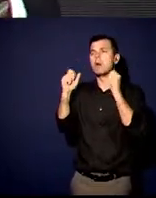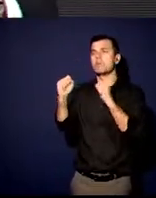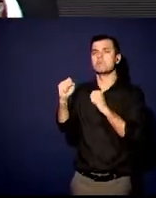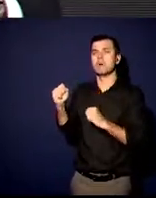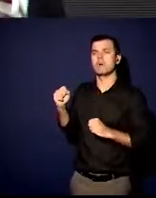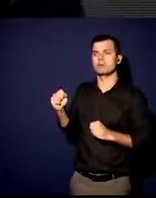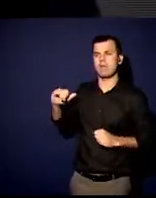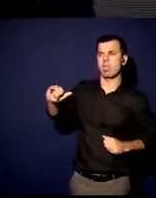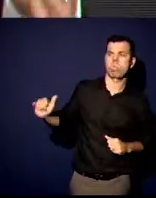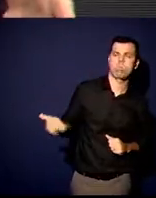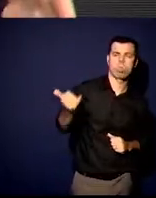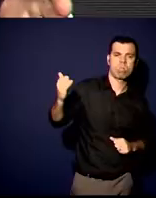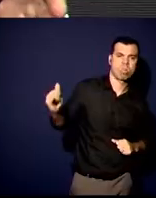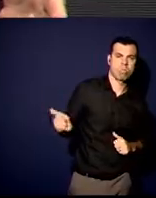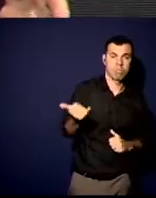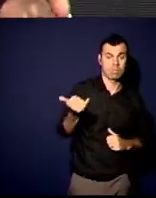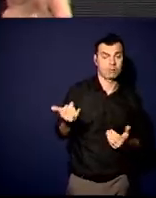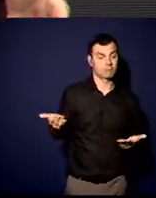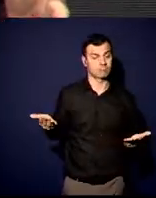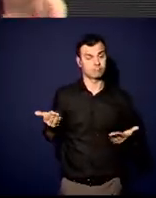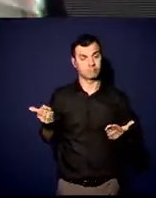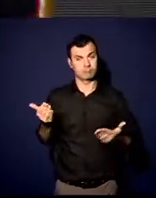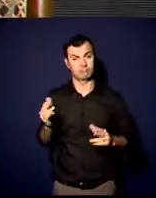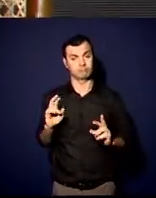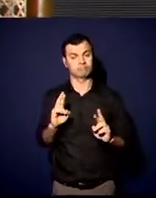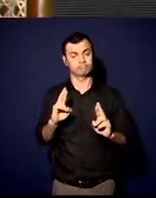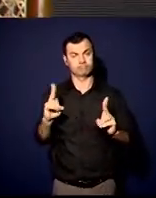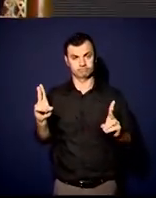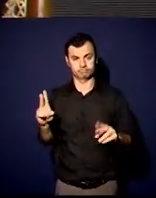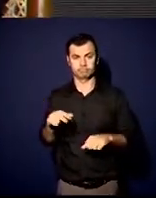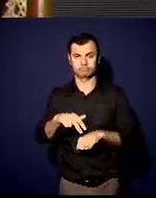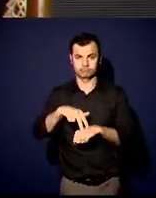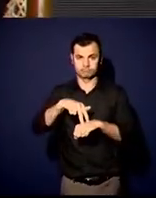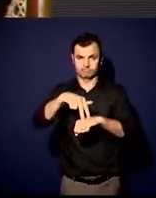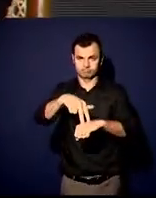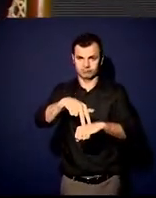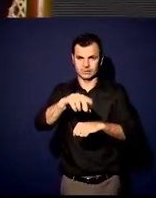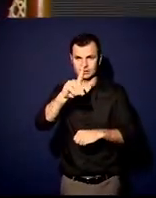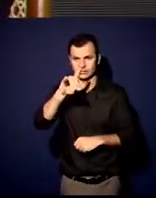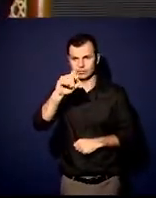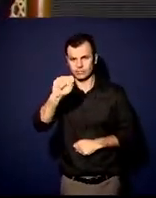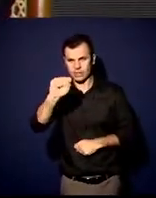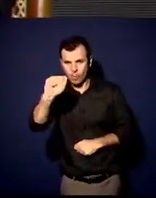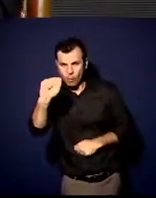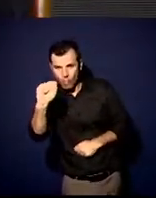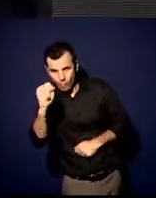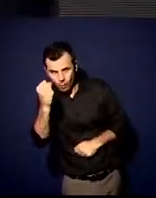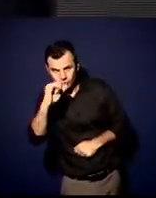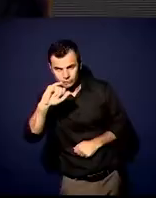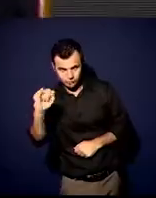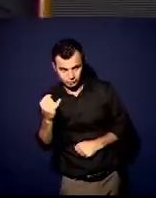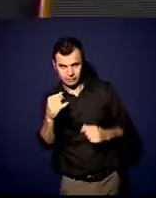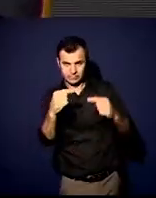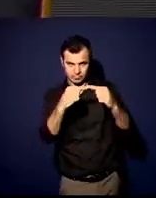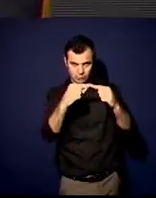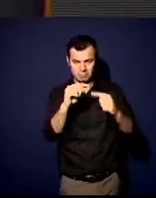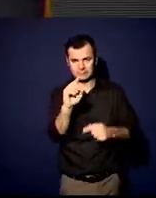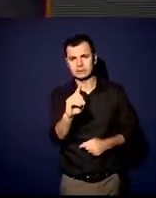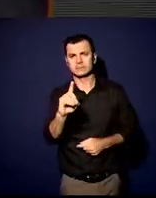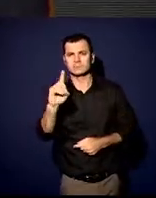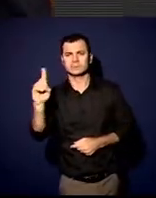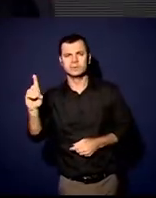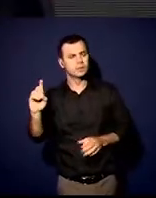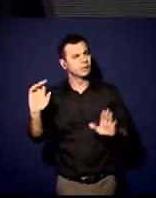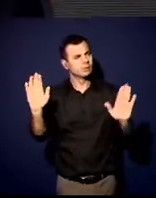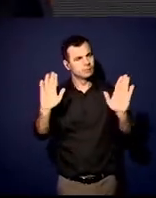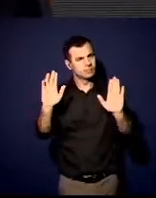ele se posiciona e ele não é aquele que foi representado pelo dia oito de Janeiro toda veemência na punição de quem